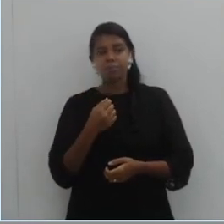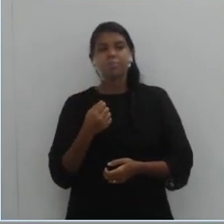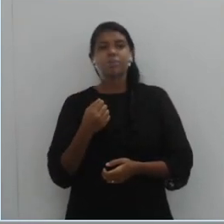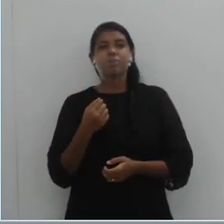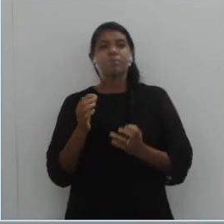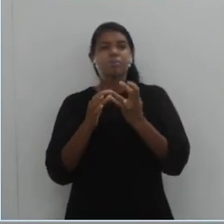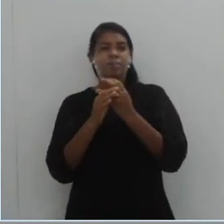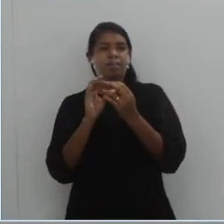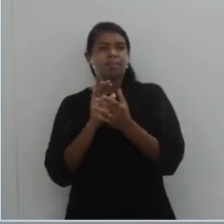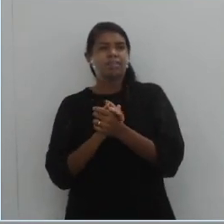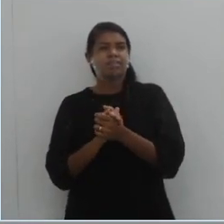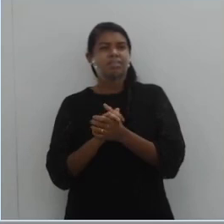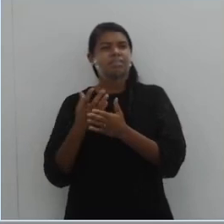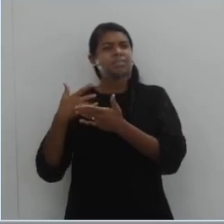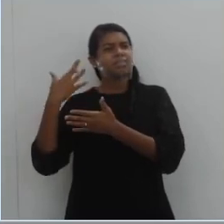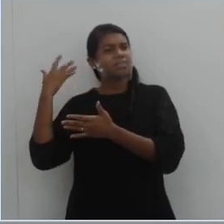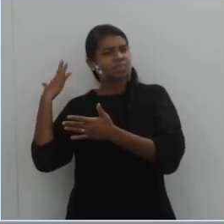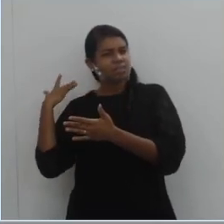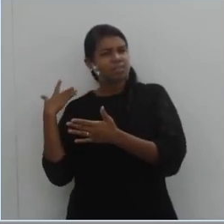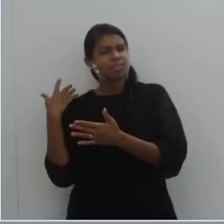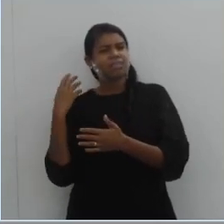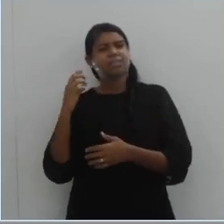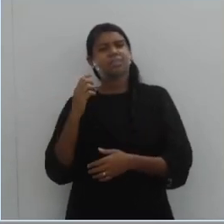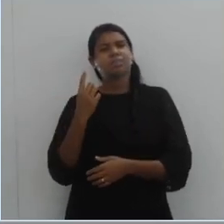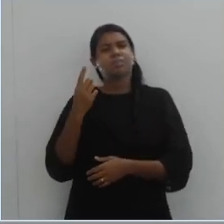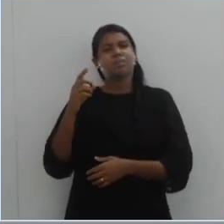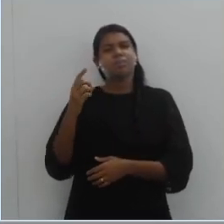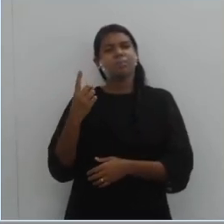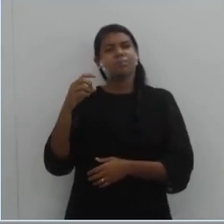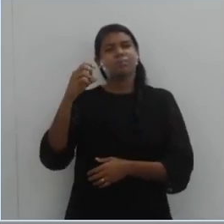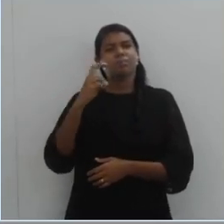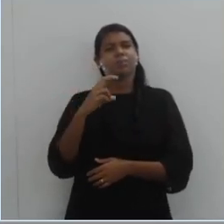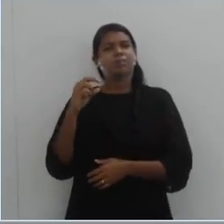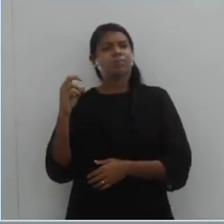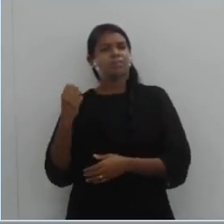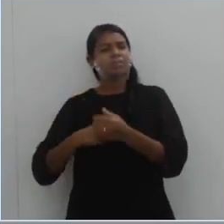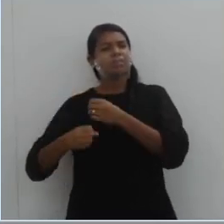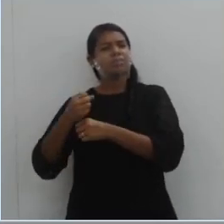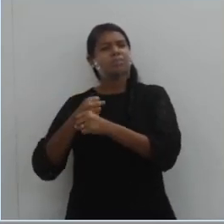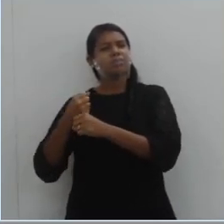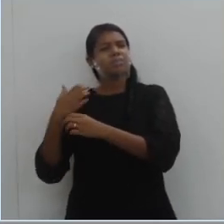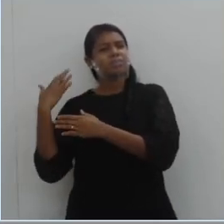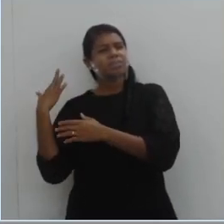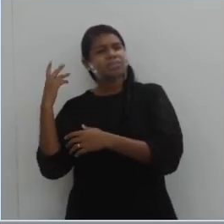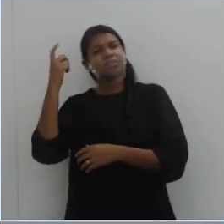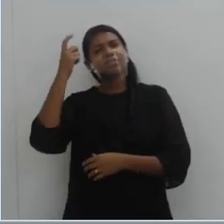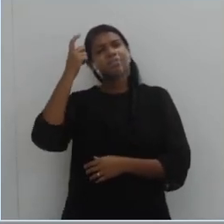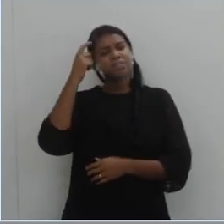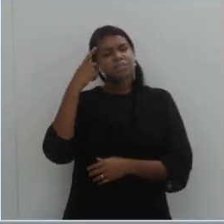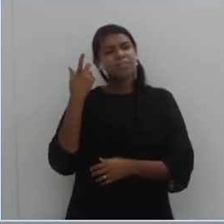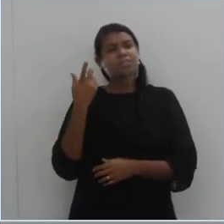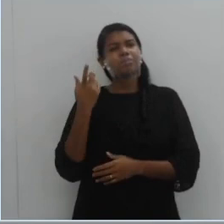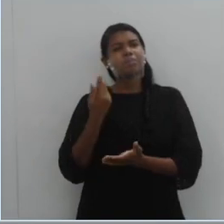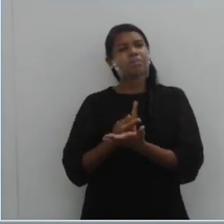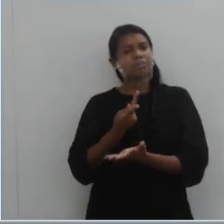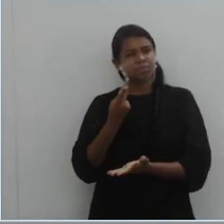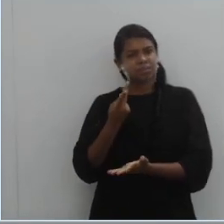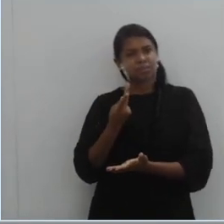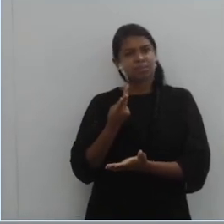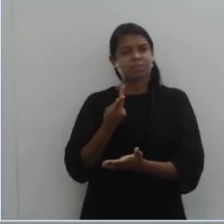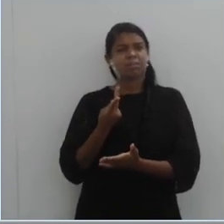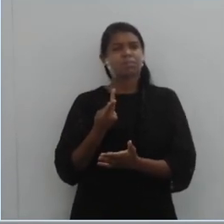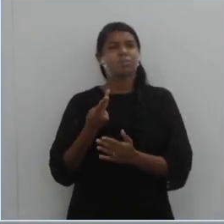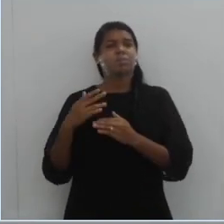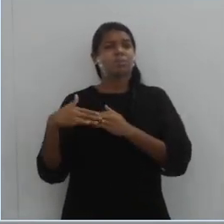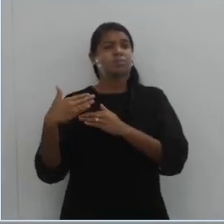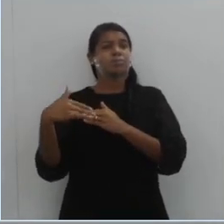1.500 anos, 2.000, 3.000 anos atrás. Então, esse pensamento antigo, ele vai se